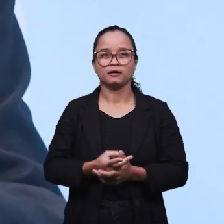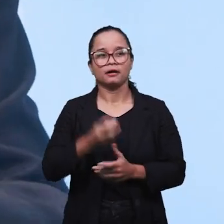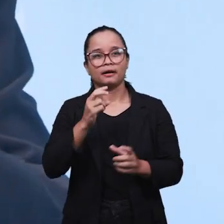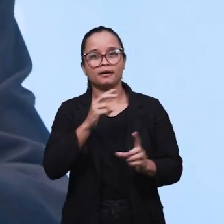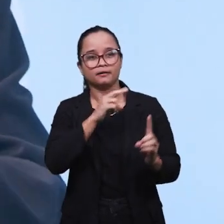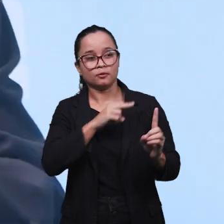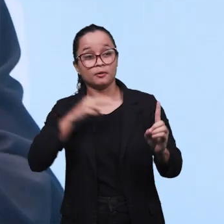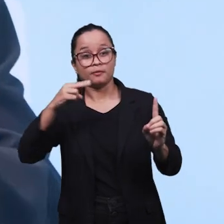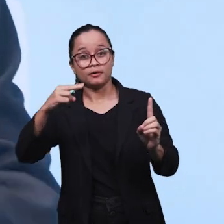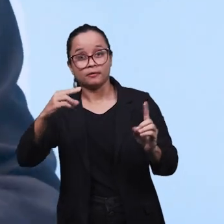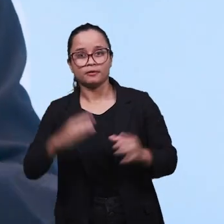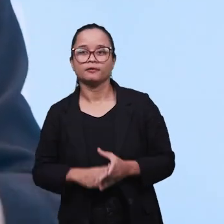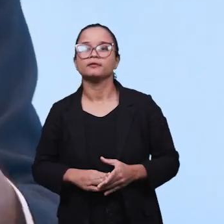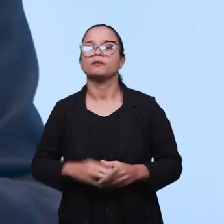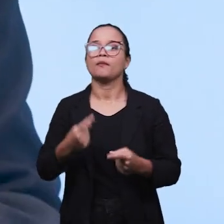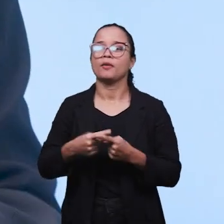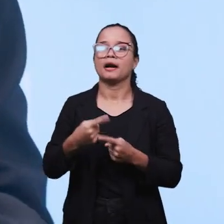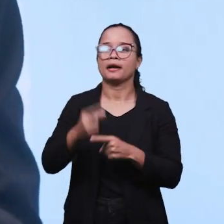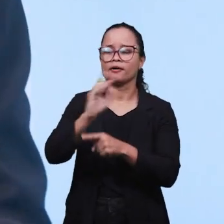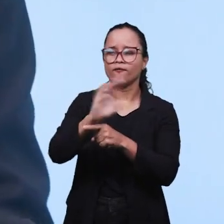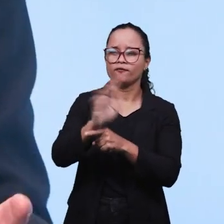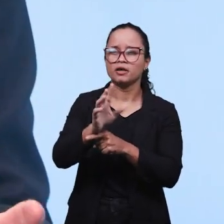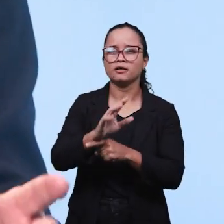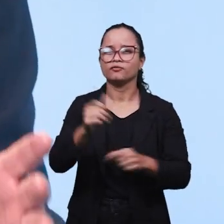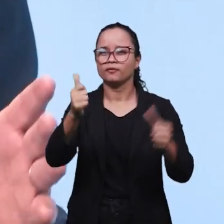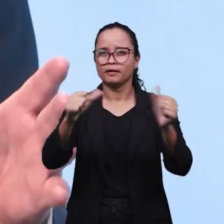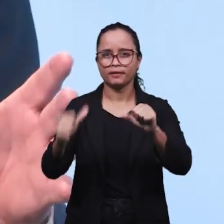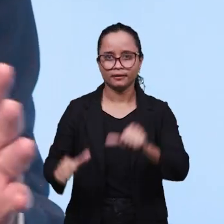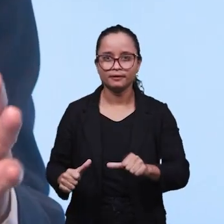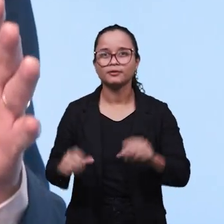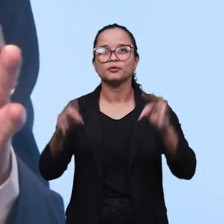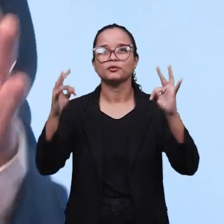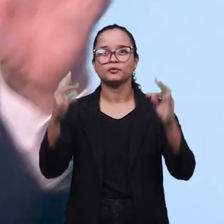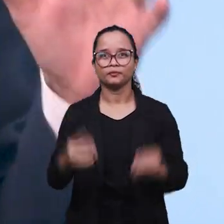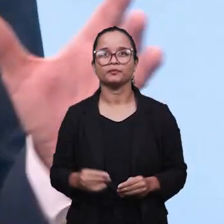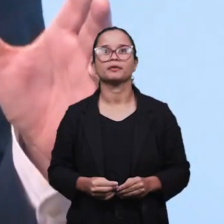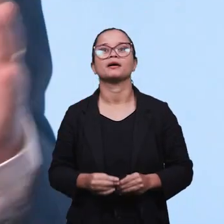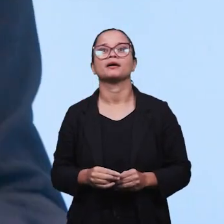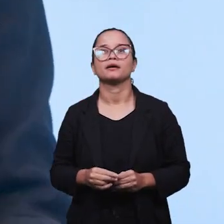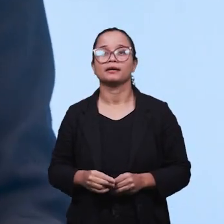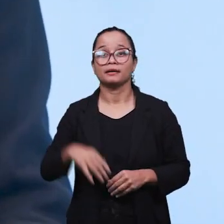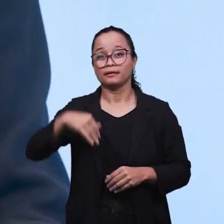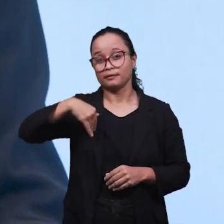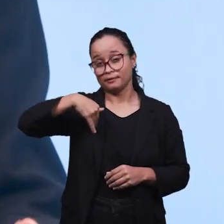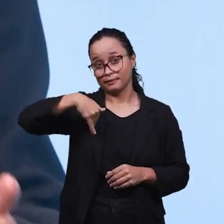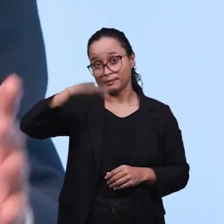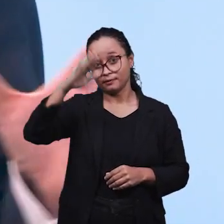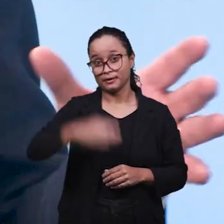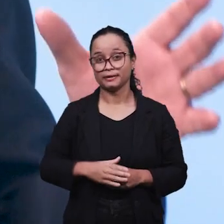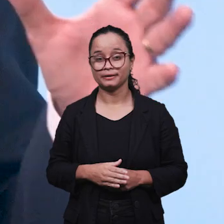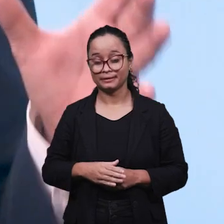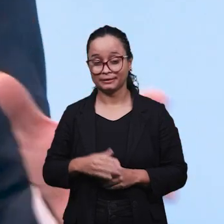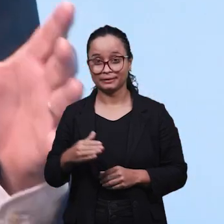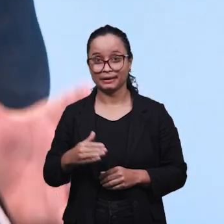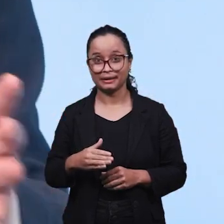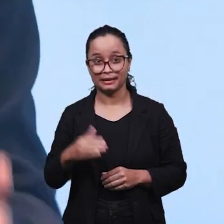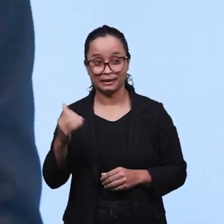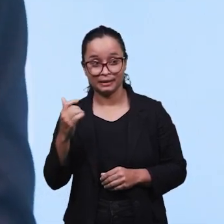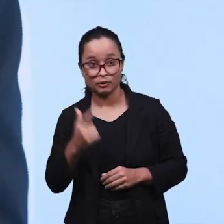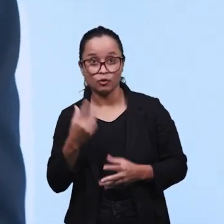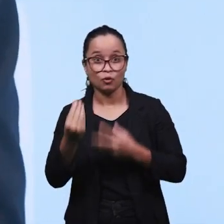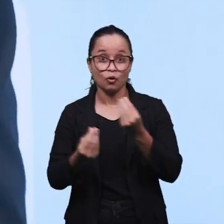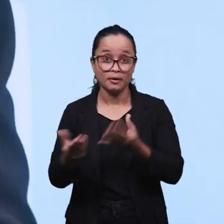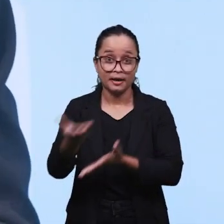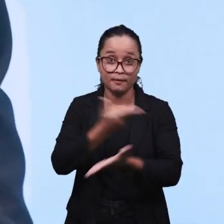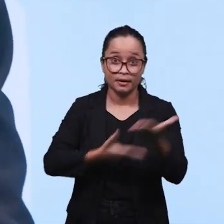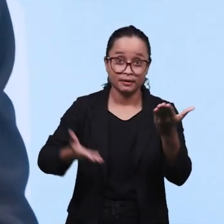porque ele vai verificando os vídeos, vai recebendo, e ele deve ter uma ideia ainda até maior do que nós temos de como a